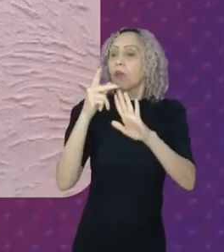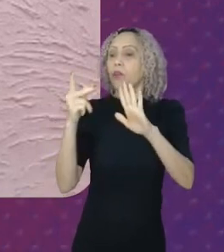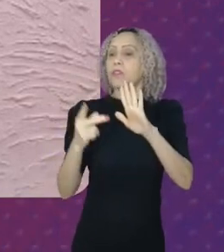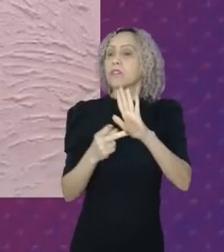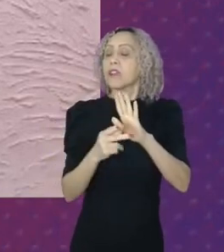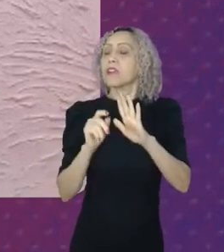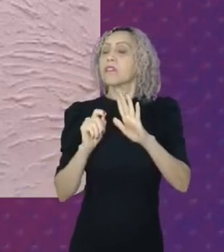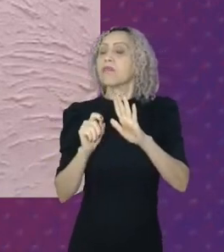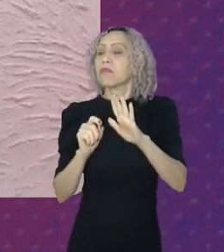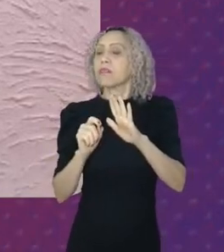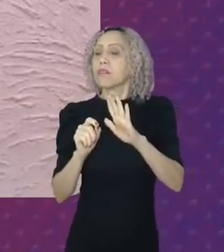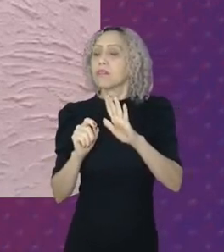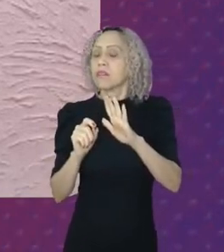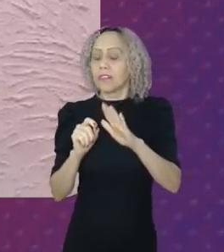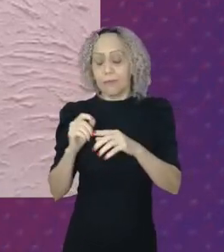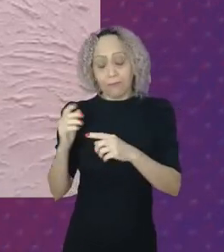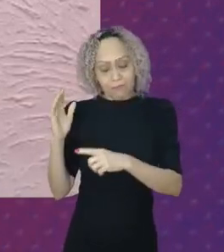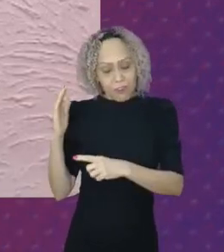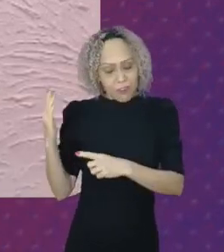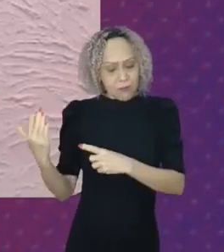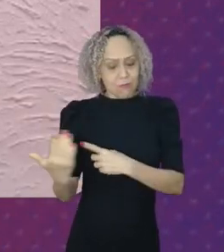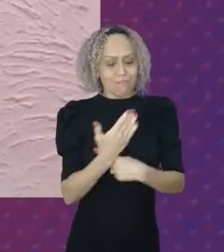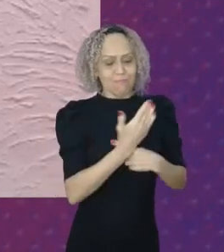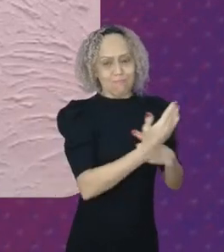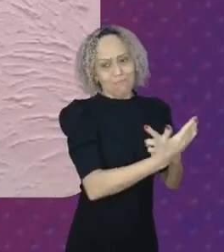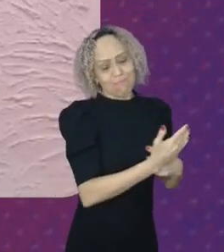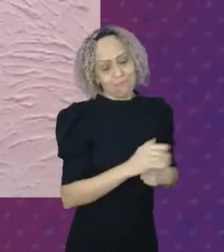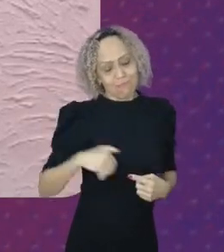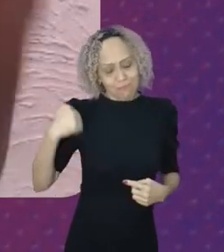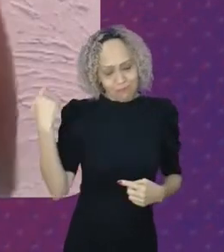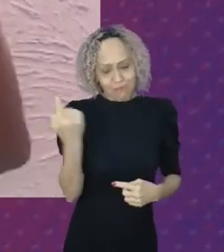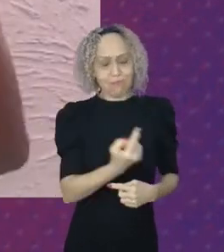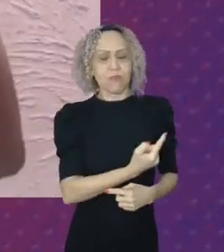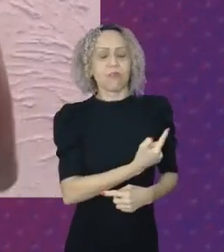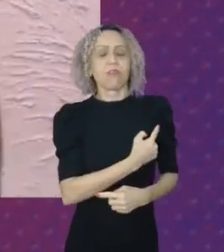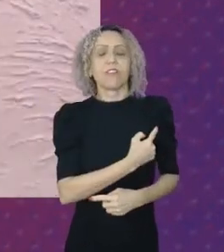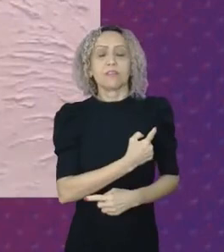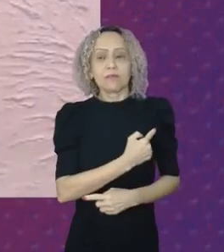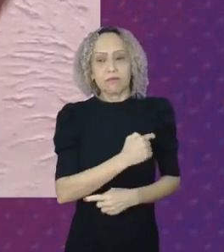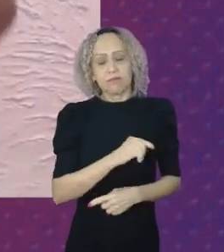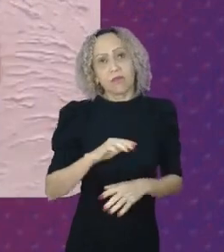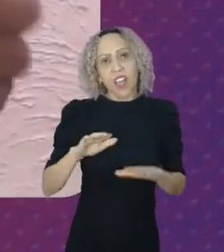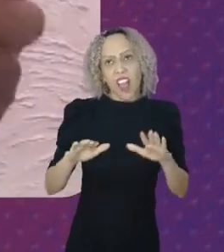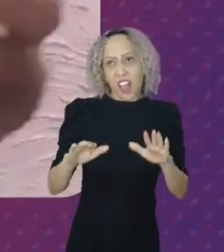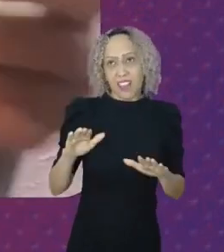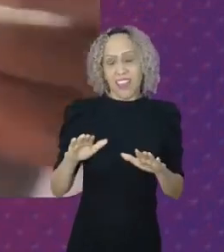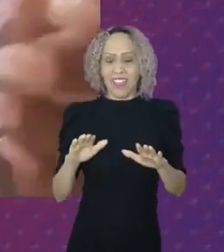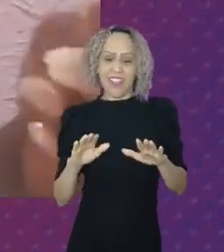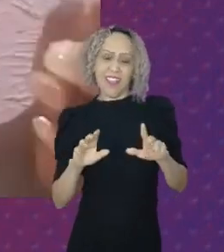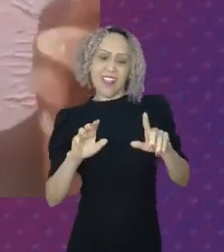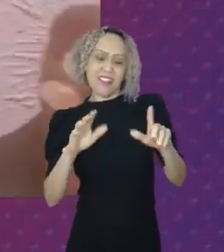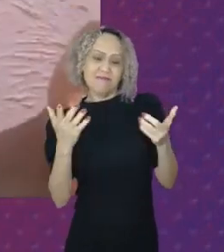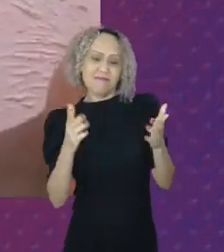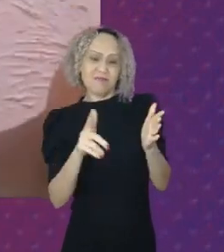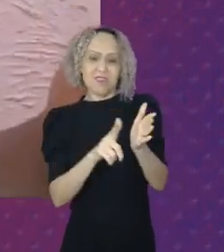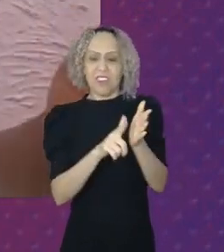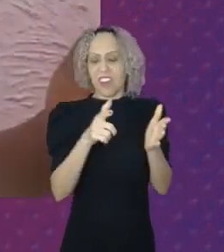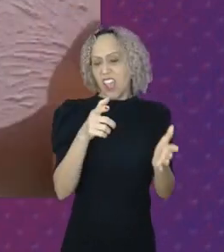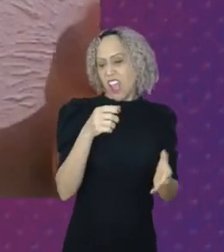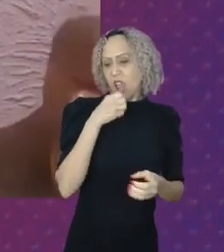ela ajudou muito, ela melhorou muito. Apesar da mídia dizer que